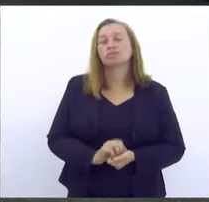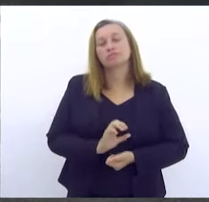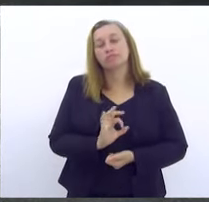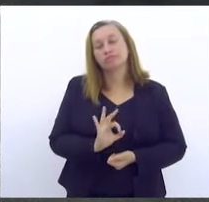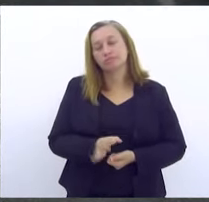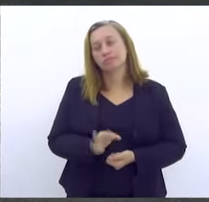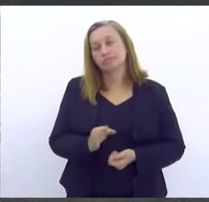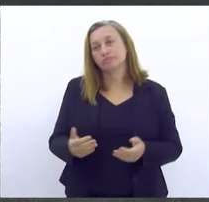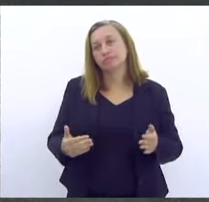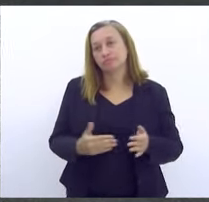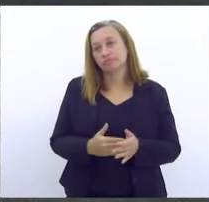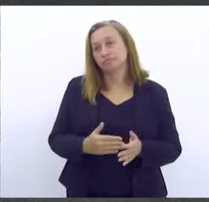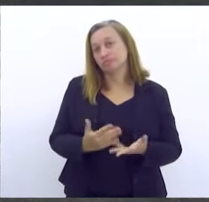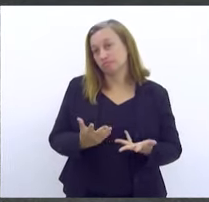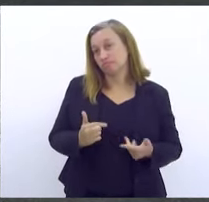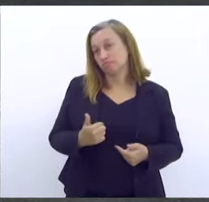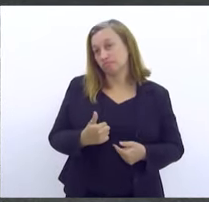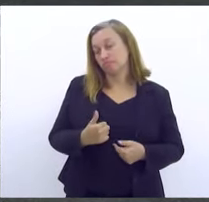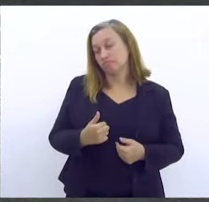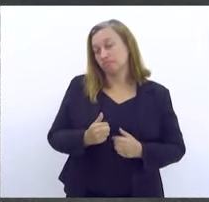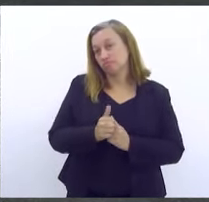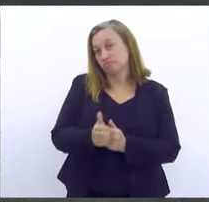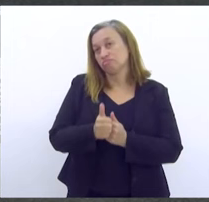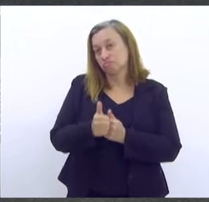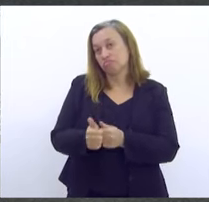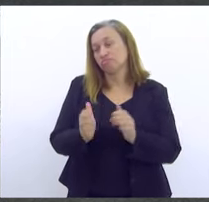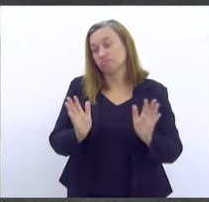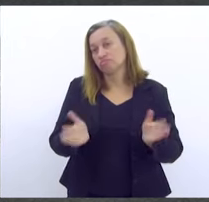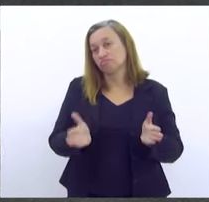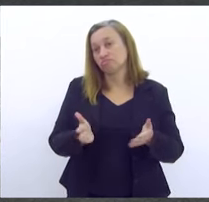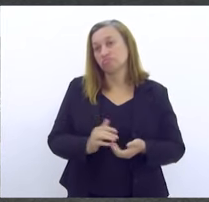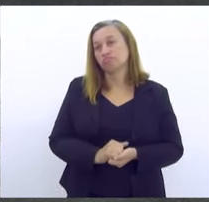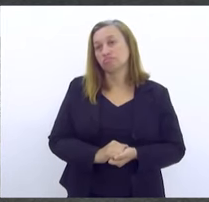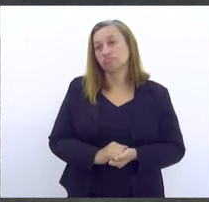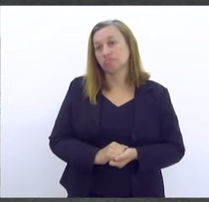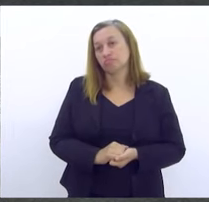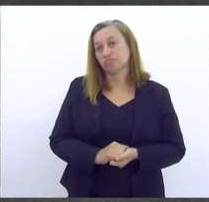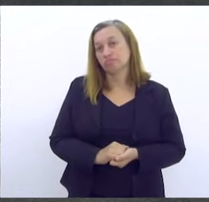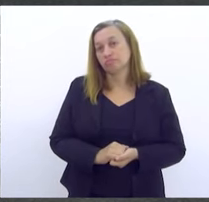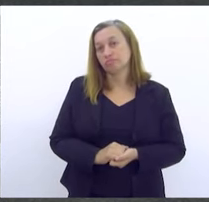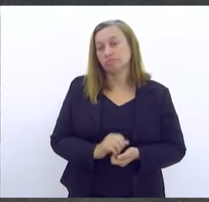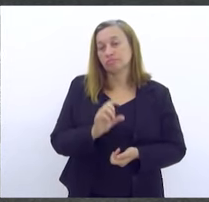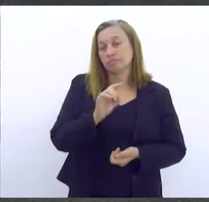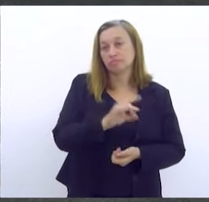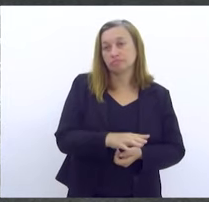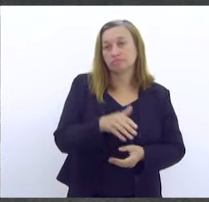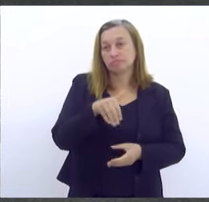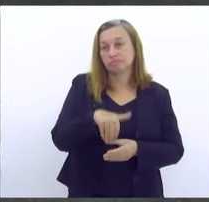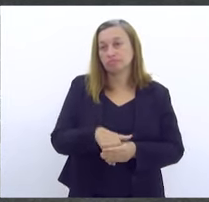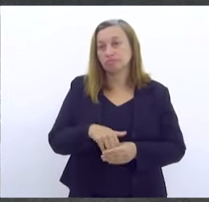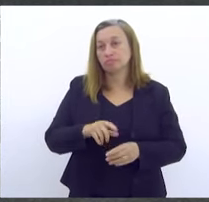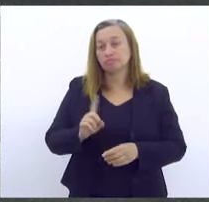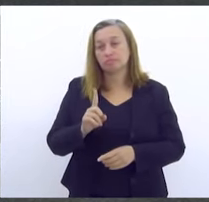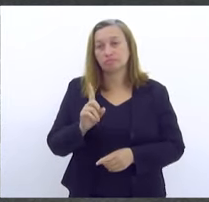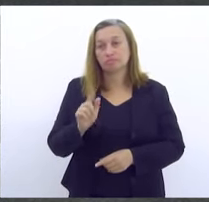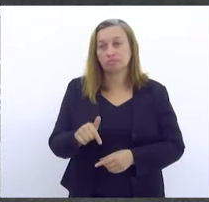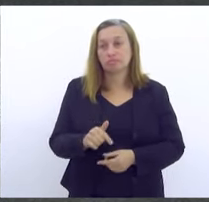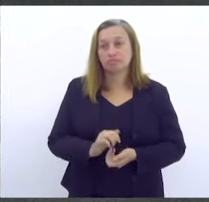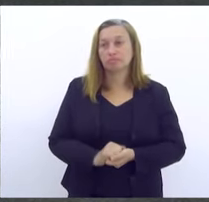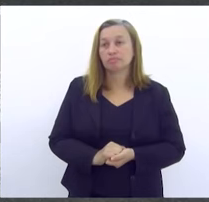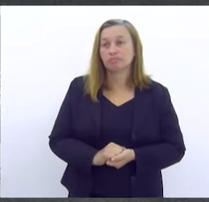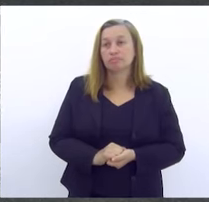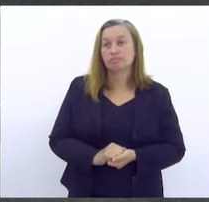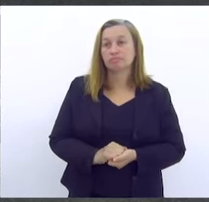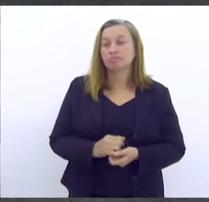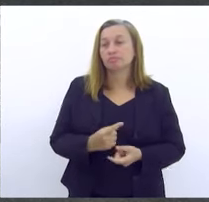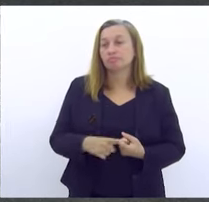aparentemente, até eu fui na mesma direção que hoje era a última votação. Mas não é, de fato,